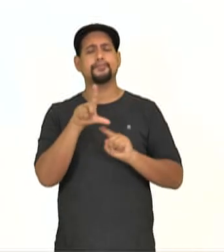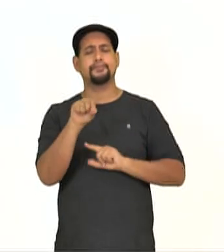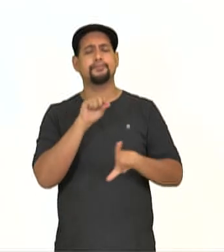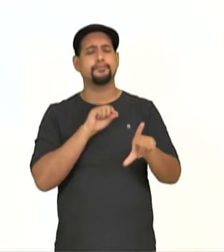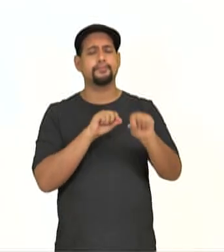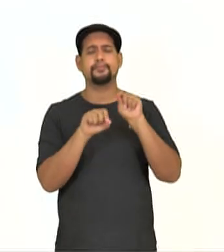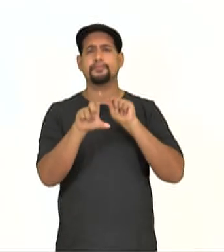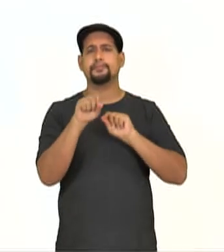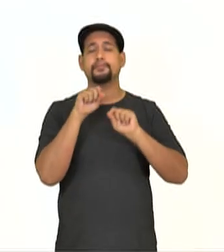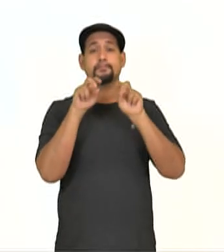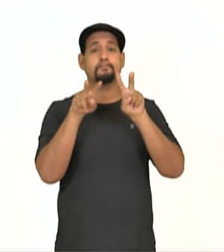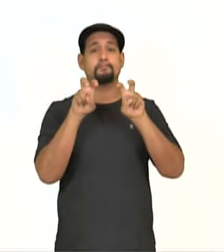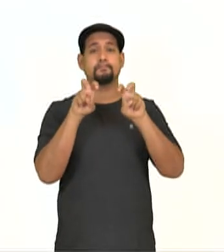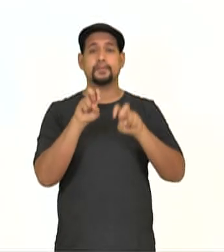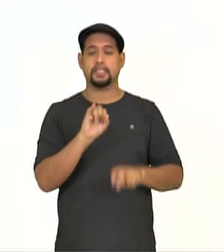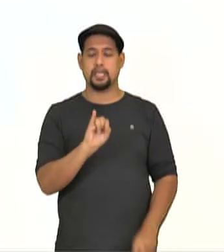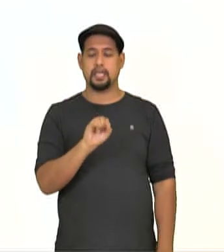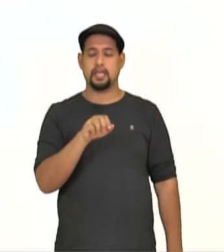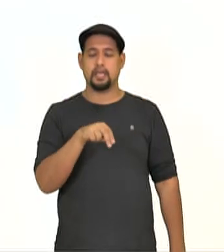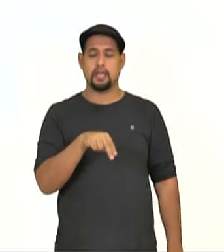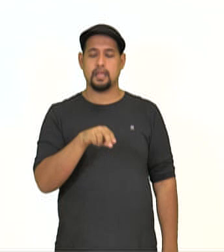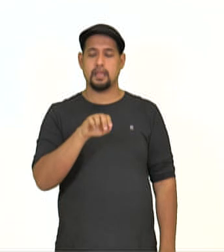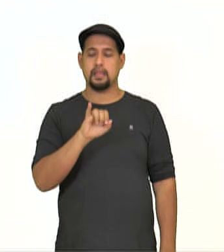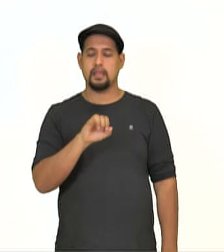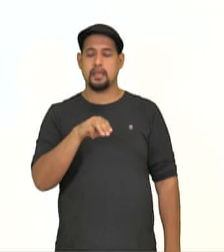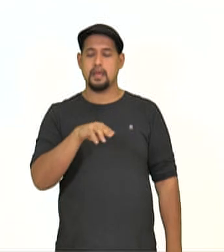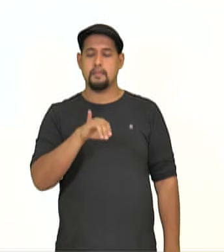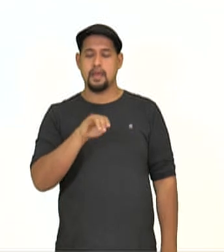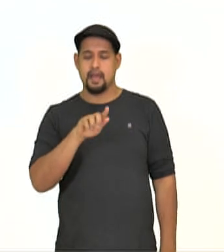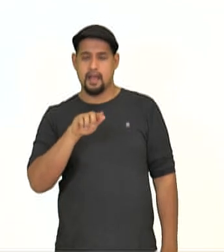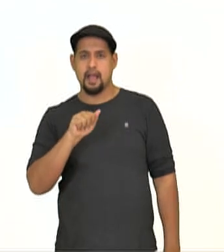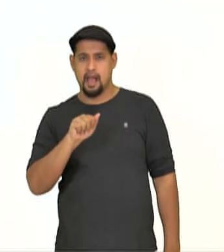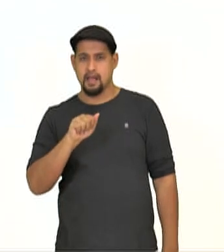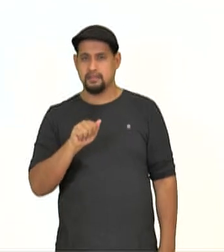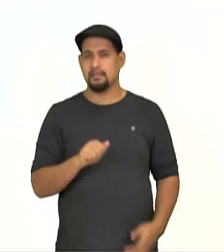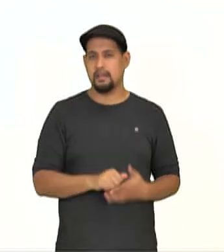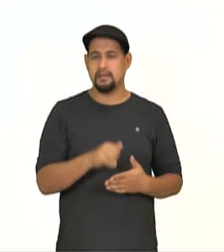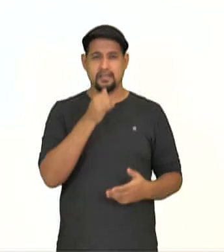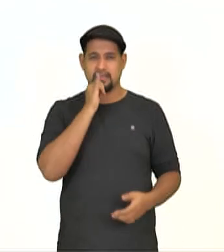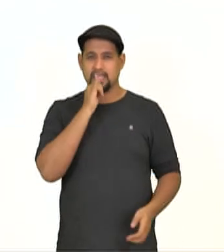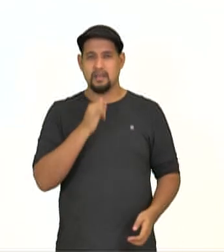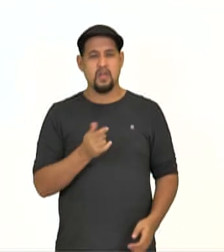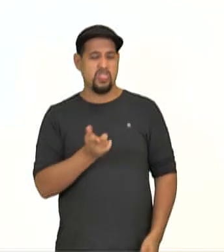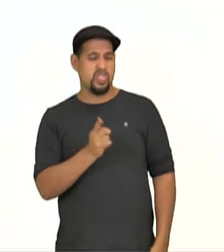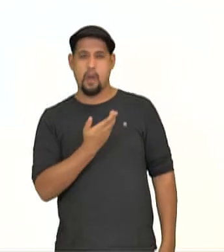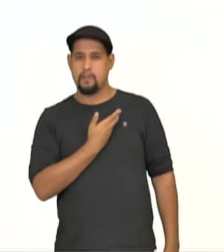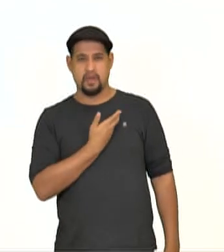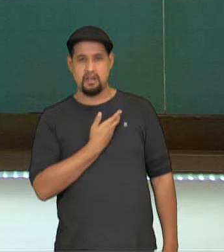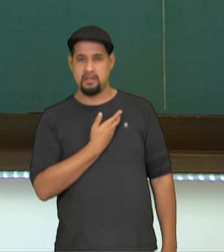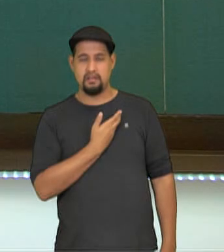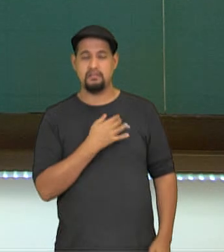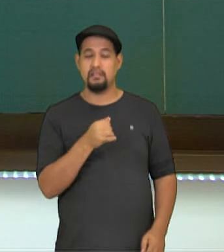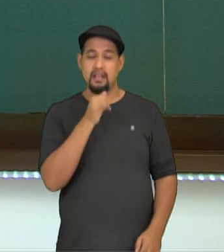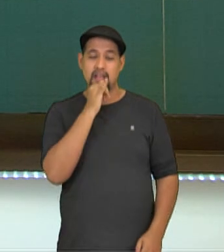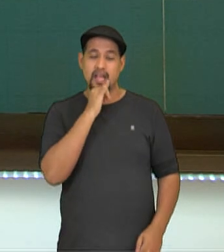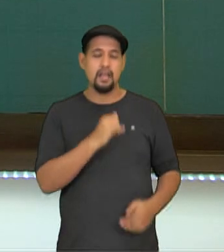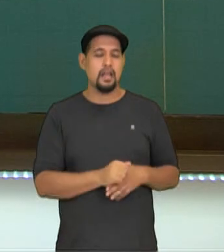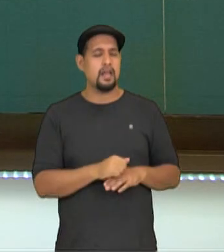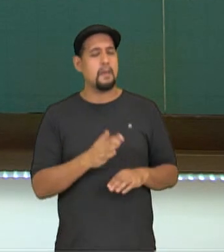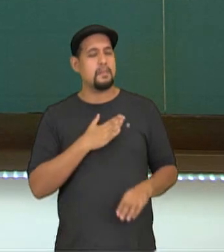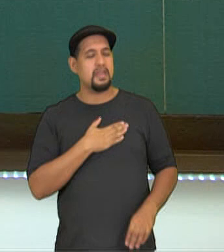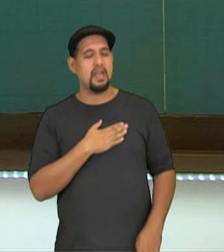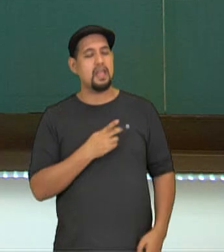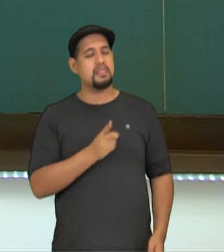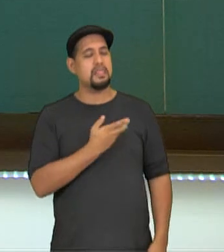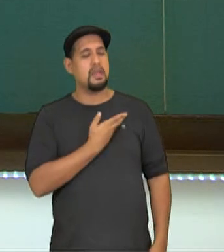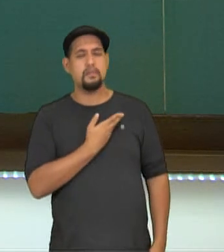escolhido o termo inimiga para se direcionar à pessoa amada? Cara minha inimiga. Por que